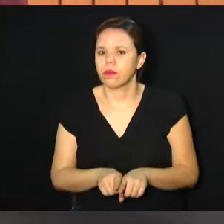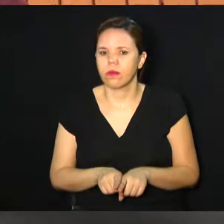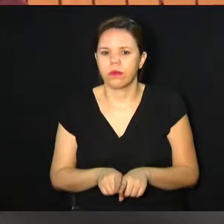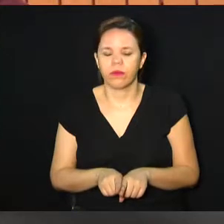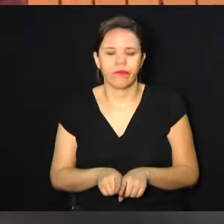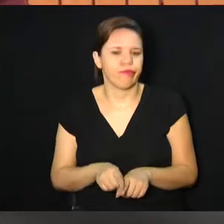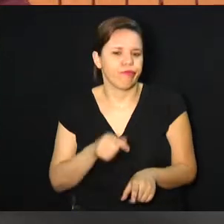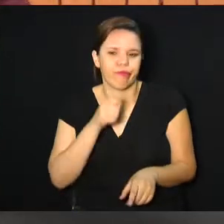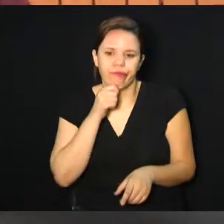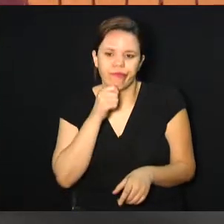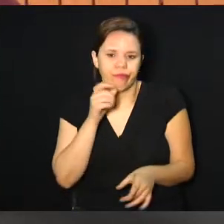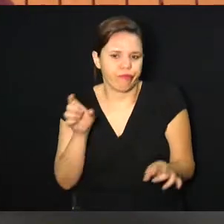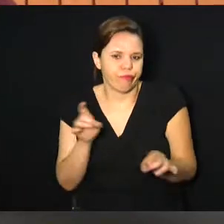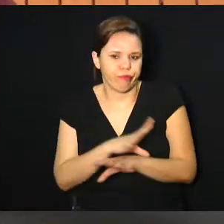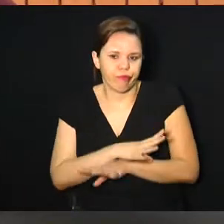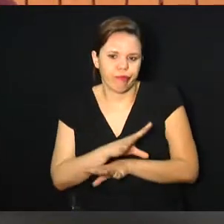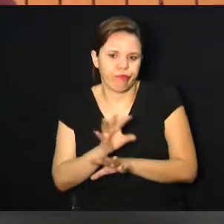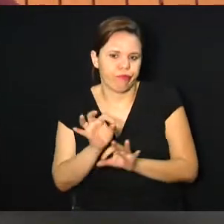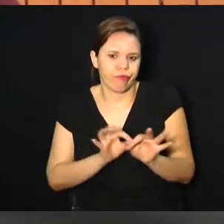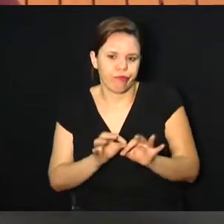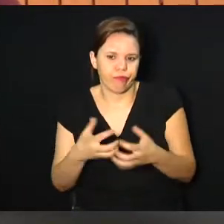resolveu completamente nessa licitação.